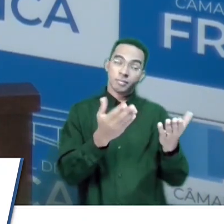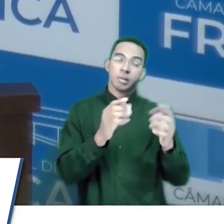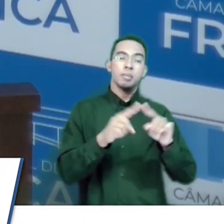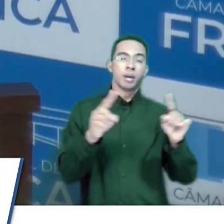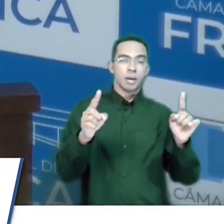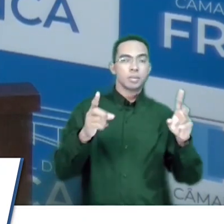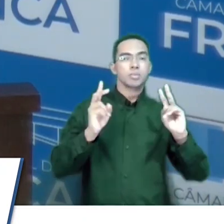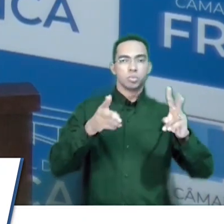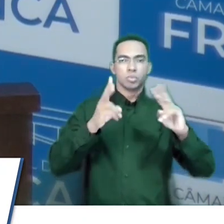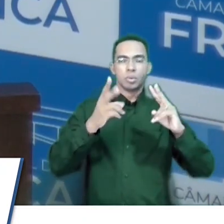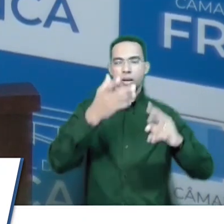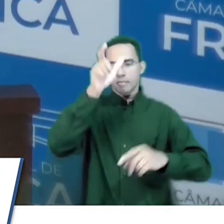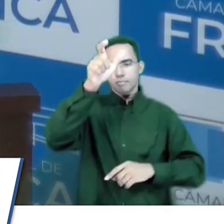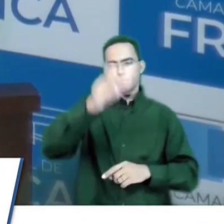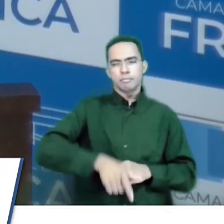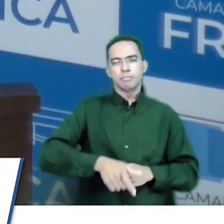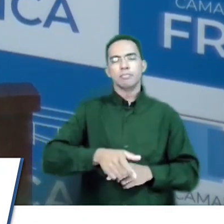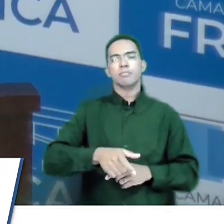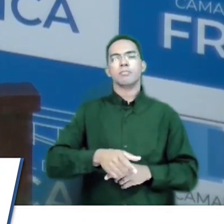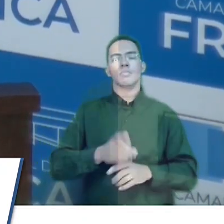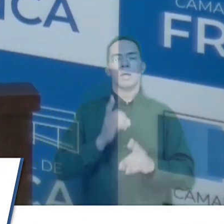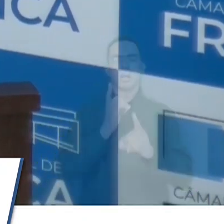uma pessoa que atende a todos.